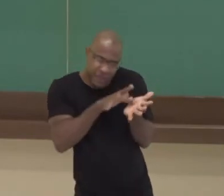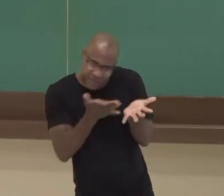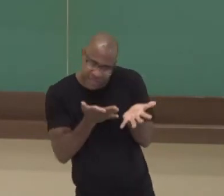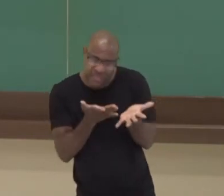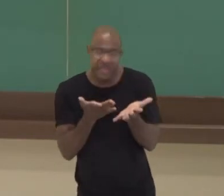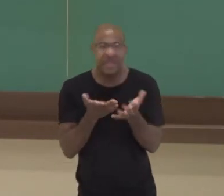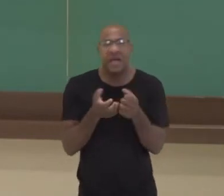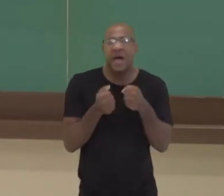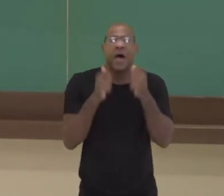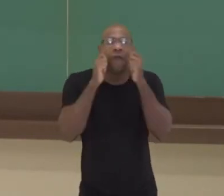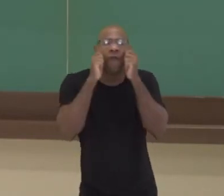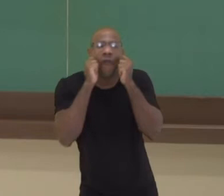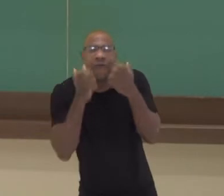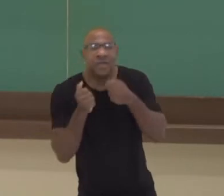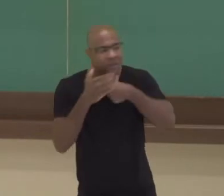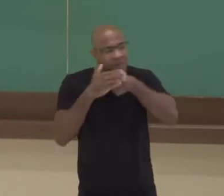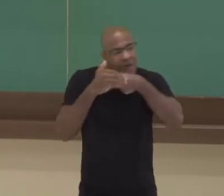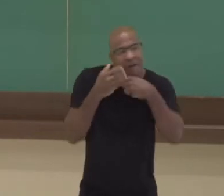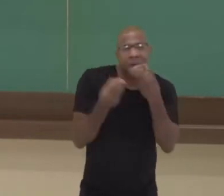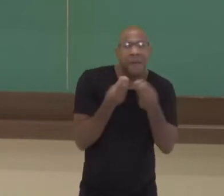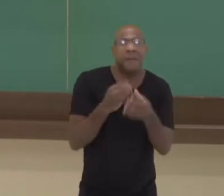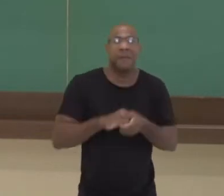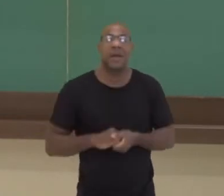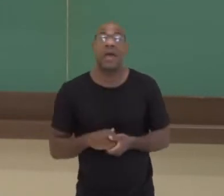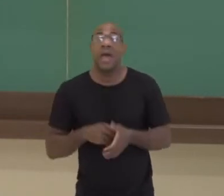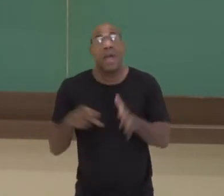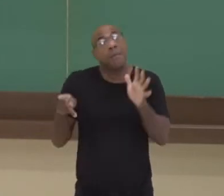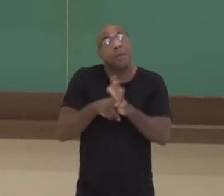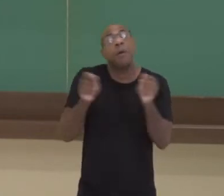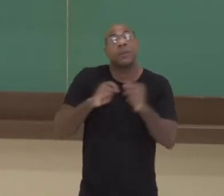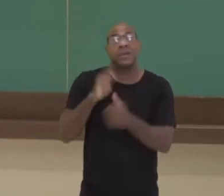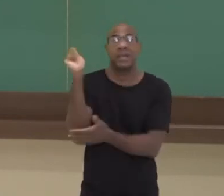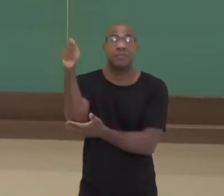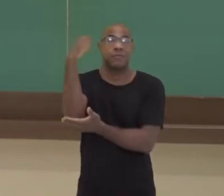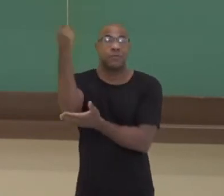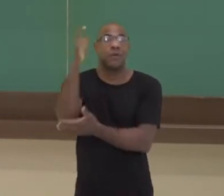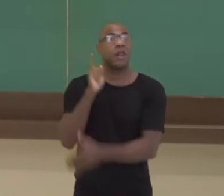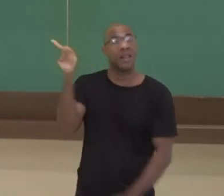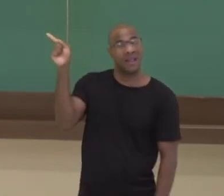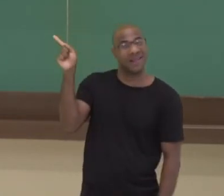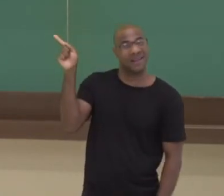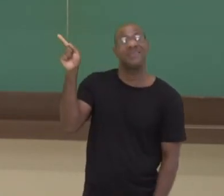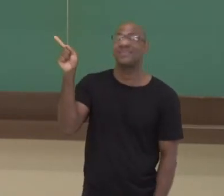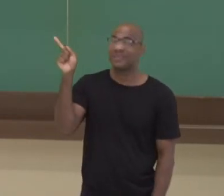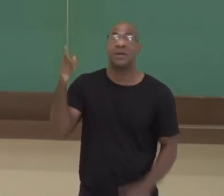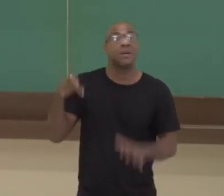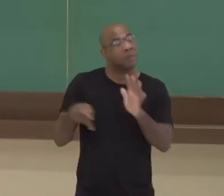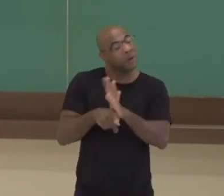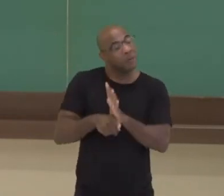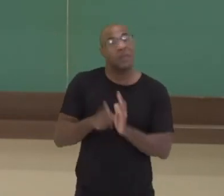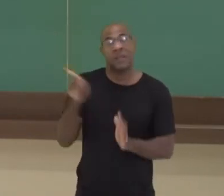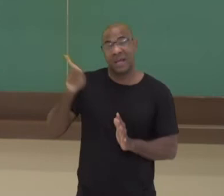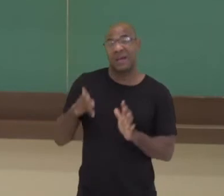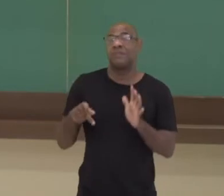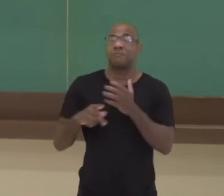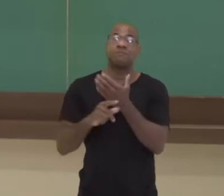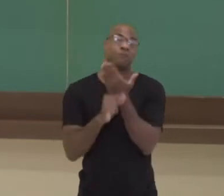manhosa, são termos o quê? Gaúchos, né? São termos do Rio Grande do Sul, específicos também do autor.